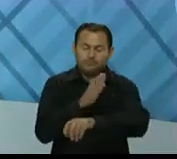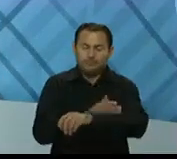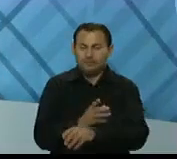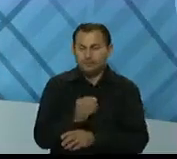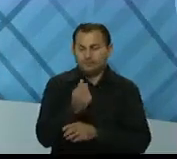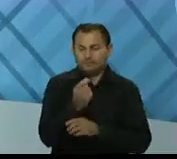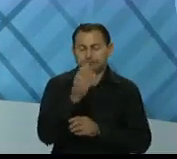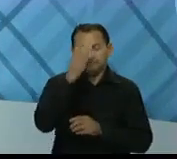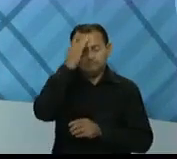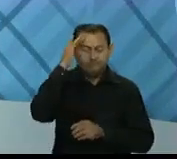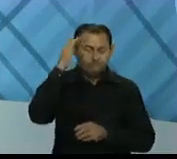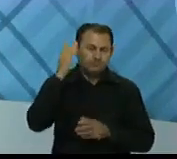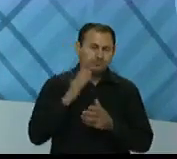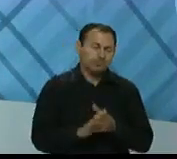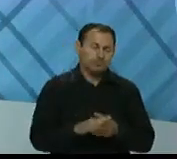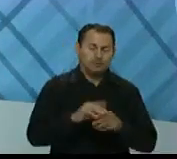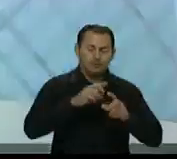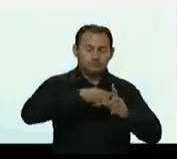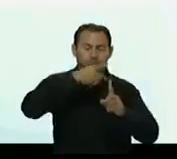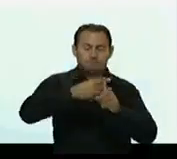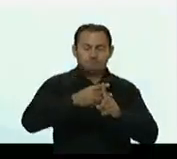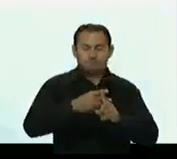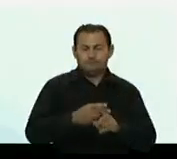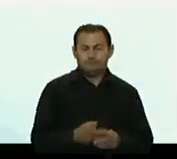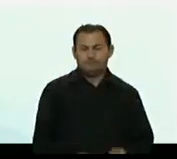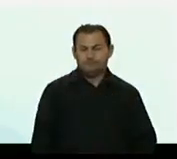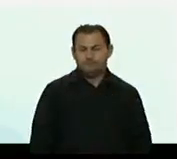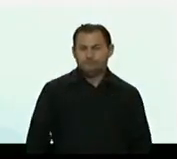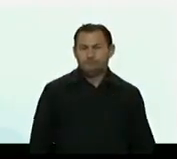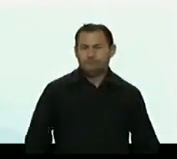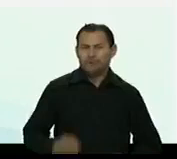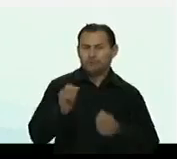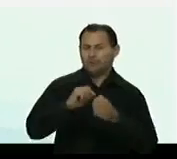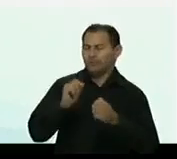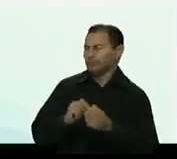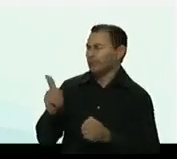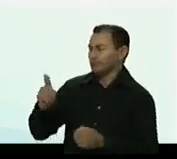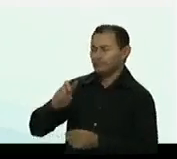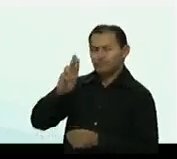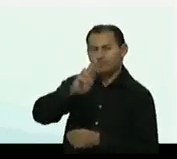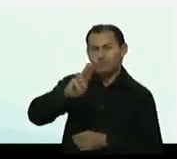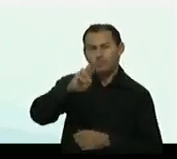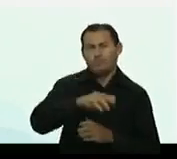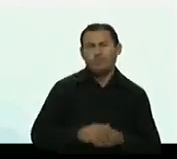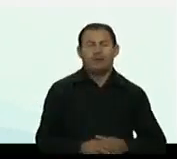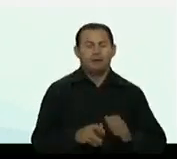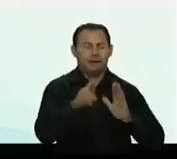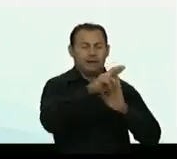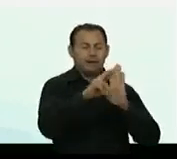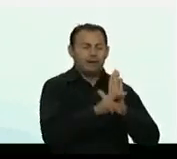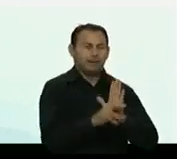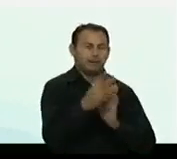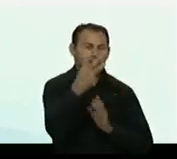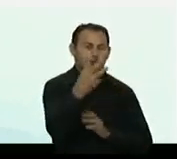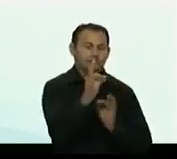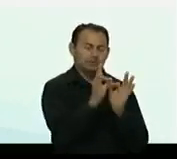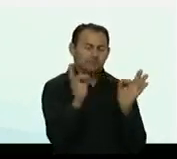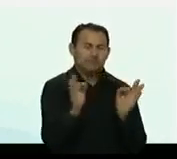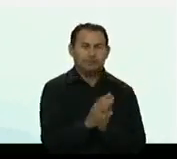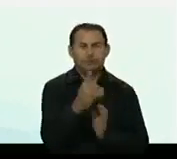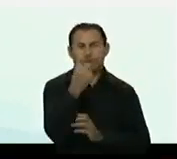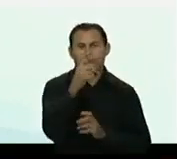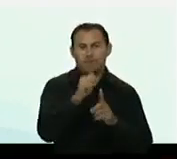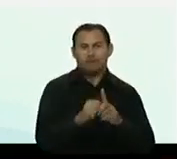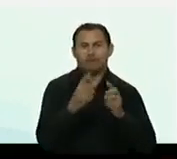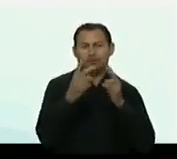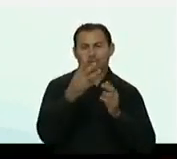capital dobrar. Acompanhe. Para fazer isso, nós aplicamos uma regra de 3 simples, em que temos um mês